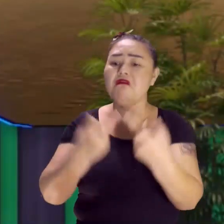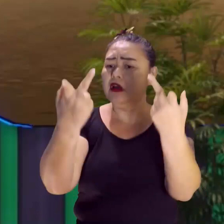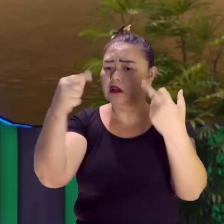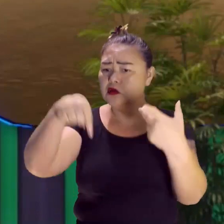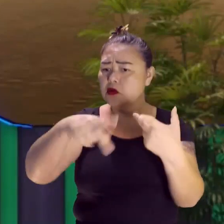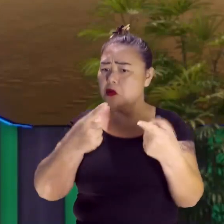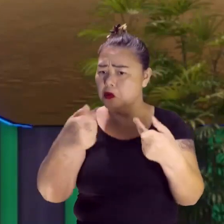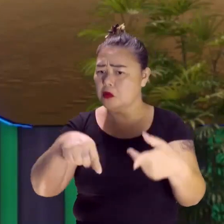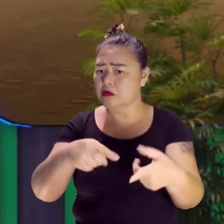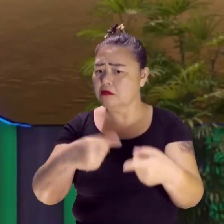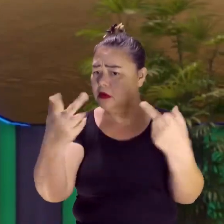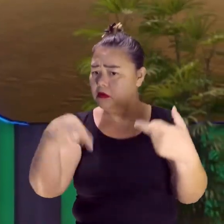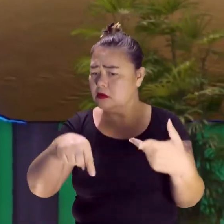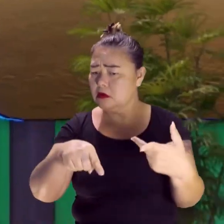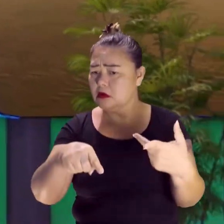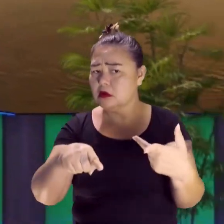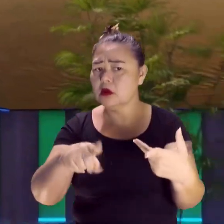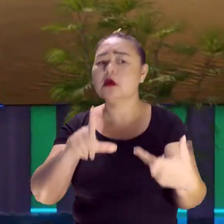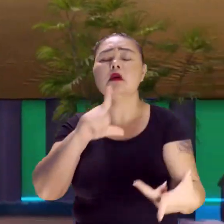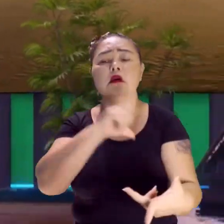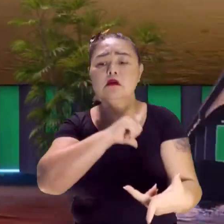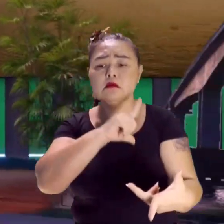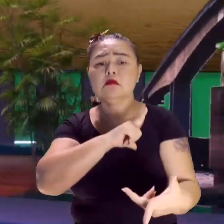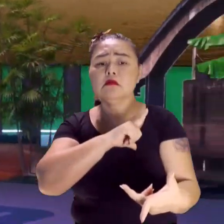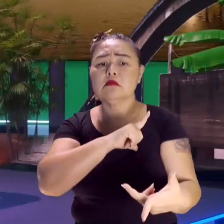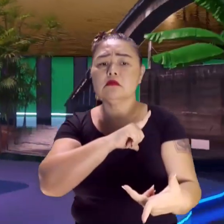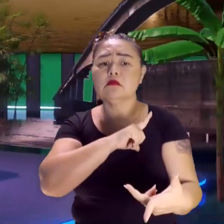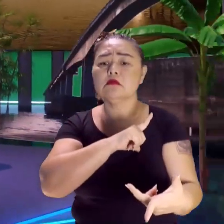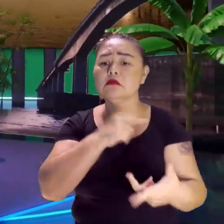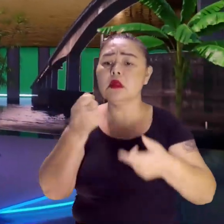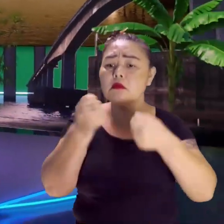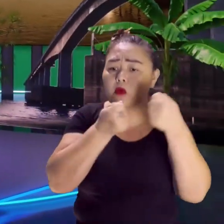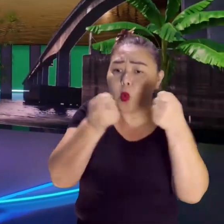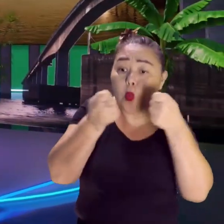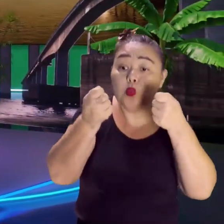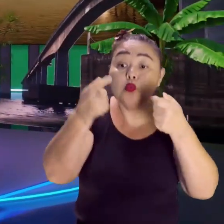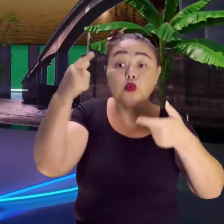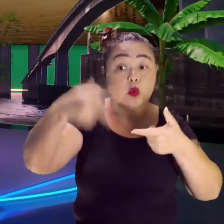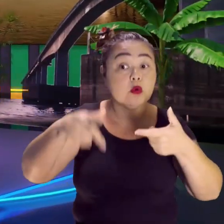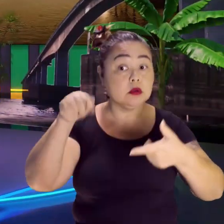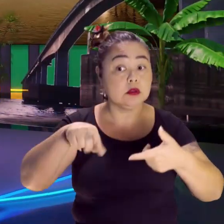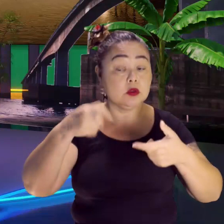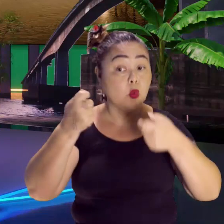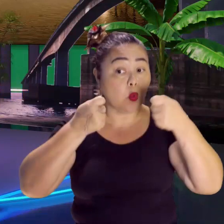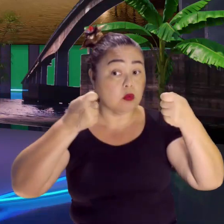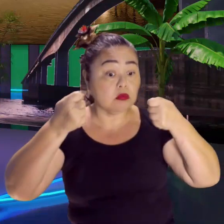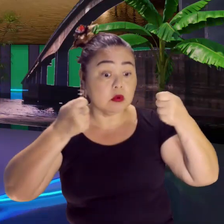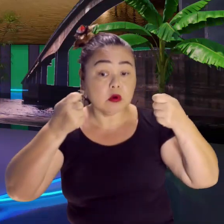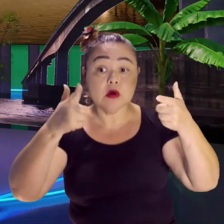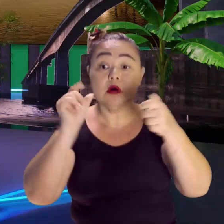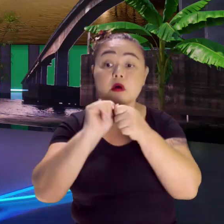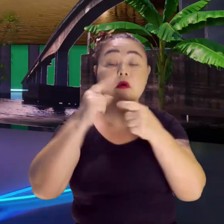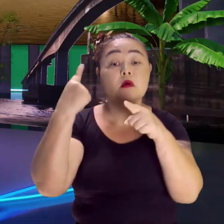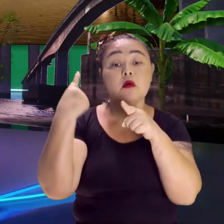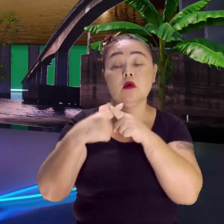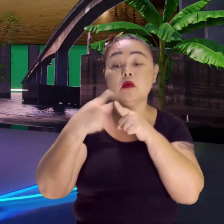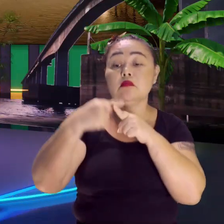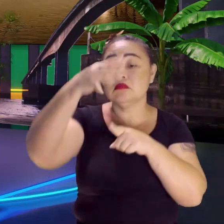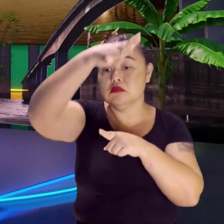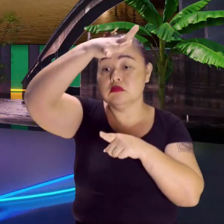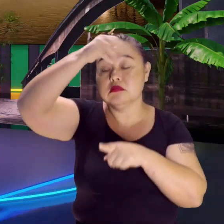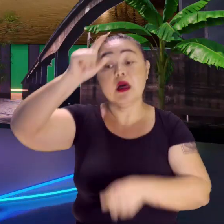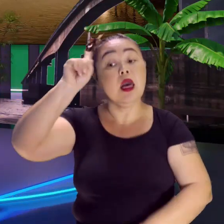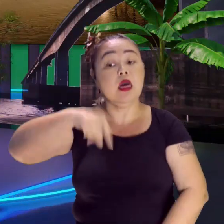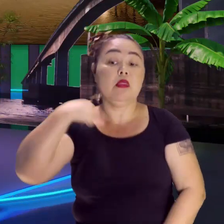exatamente Com certeza né exatamente tem que fazer o controle porque a Amazônia